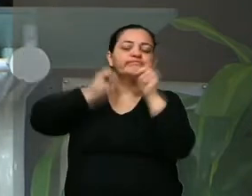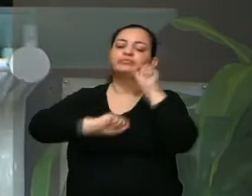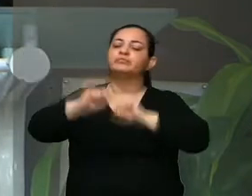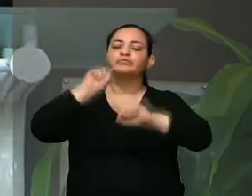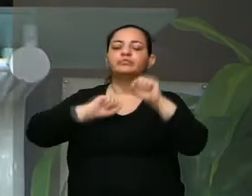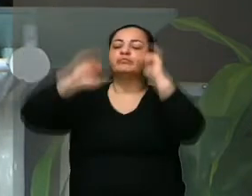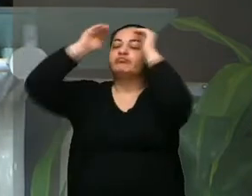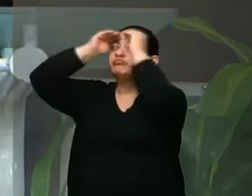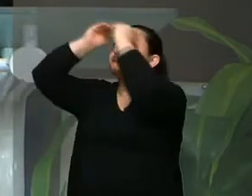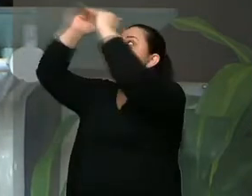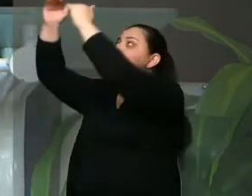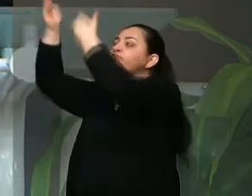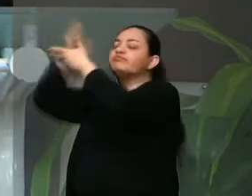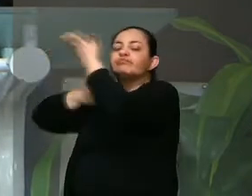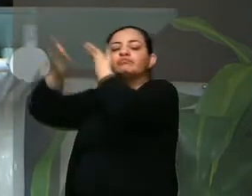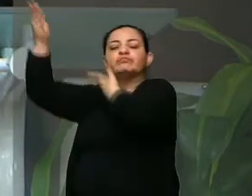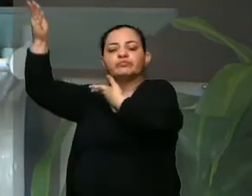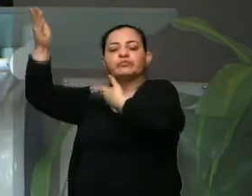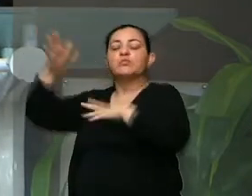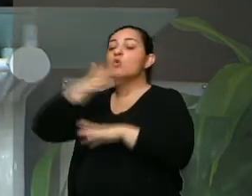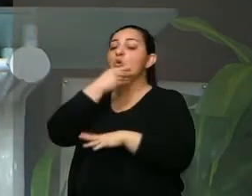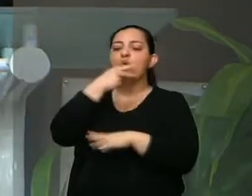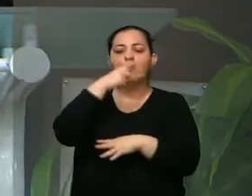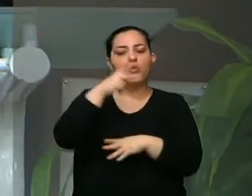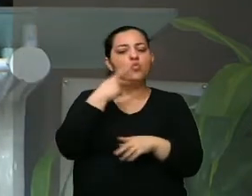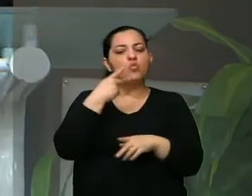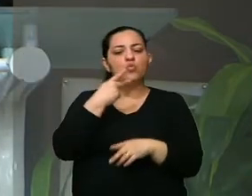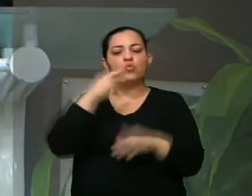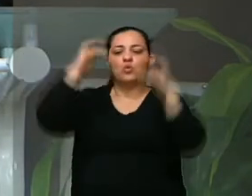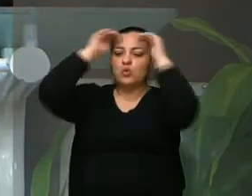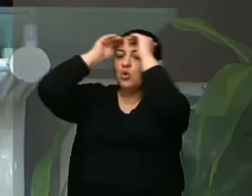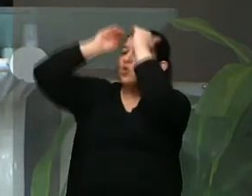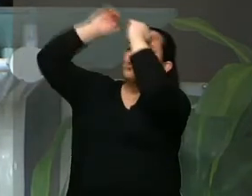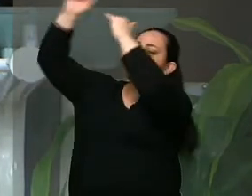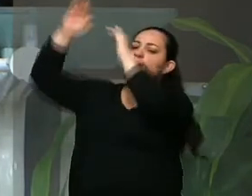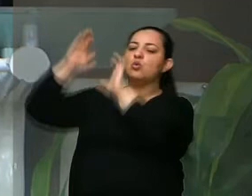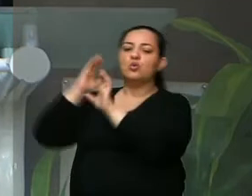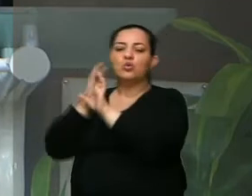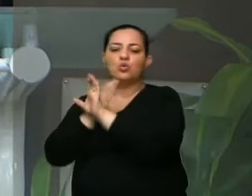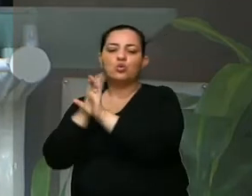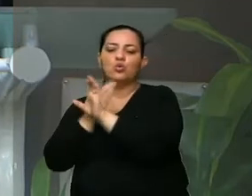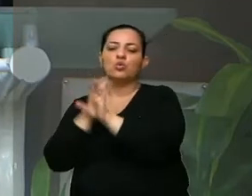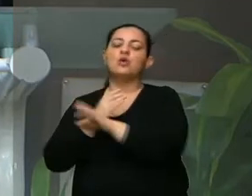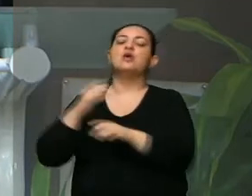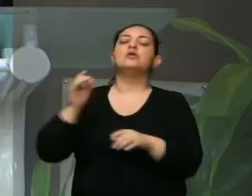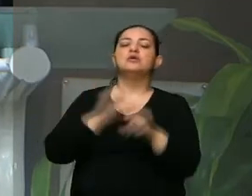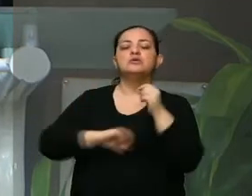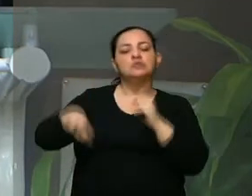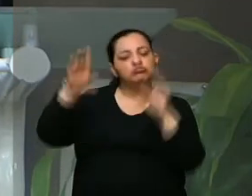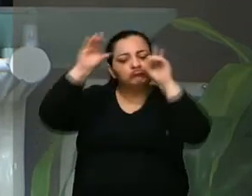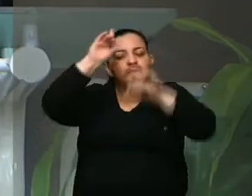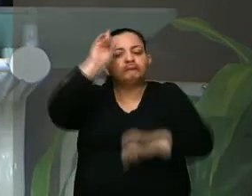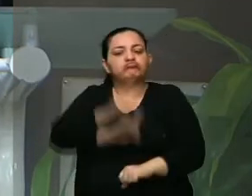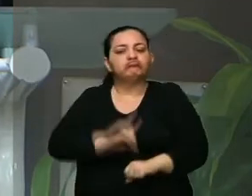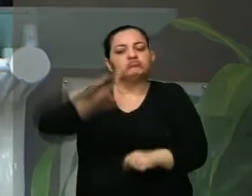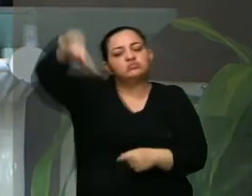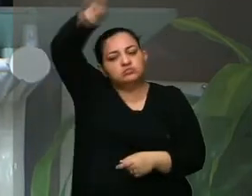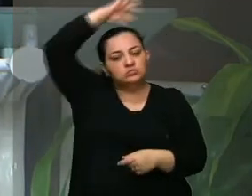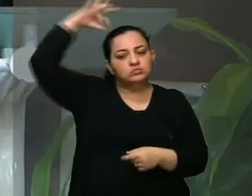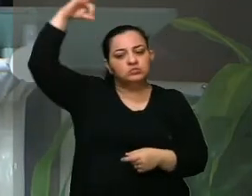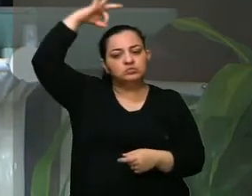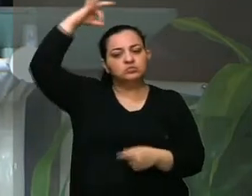que lhe obedecem e o profeta desobediência completa awsat dar direito ao espírito